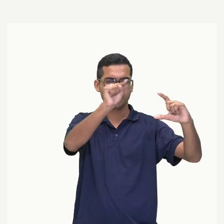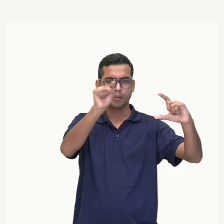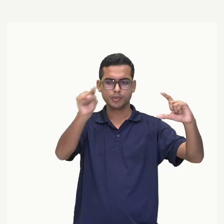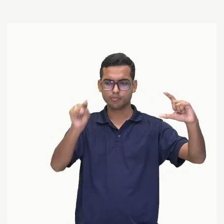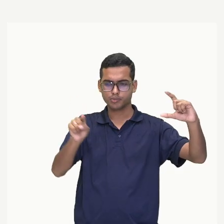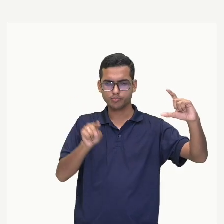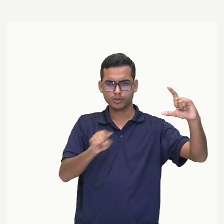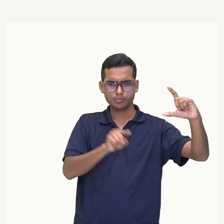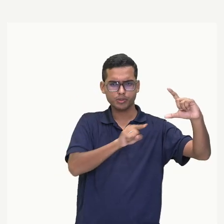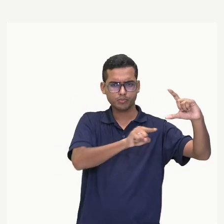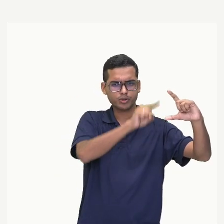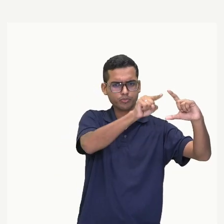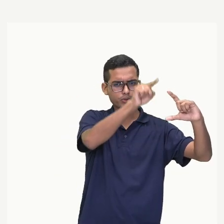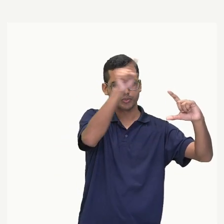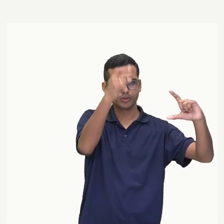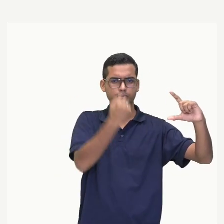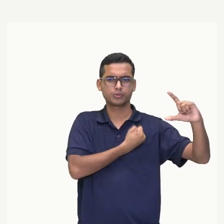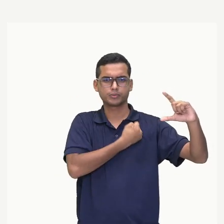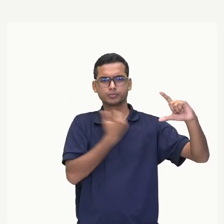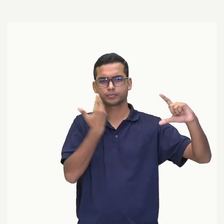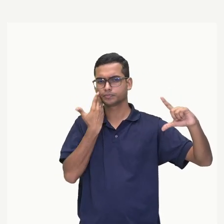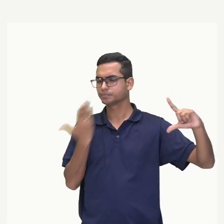de cada fatia dessa, ó.